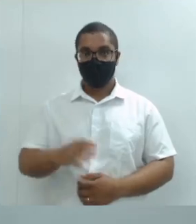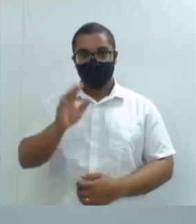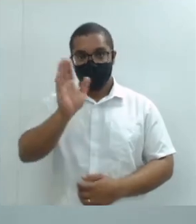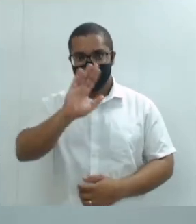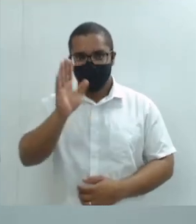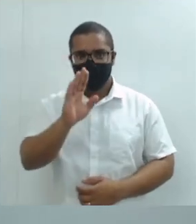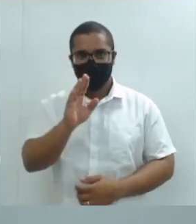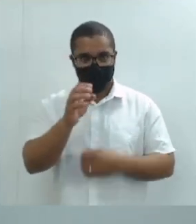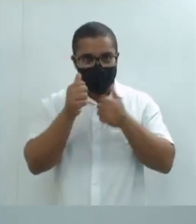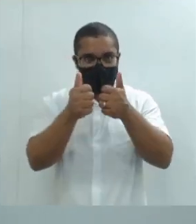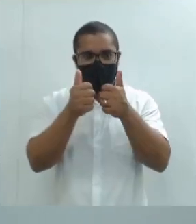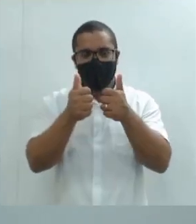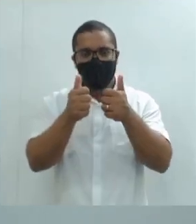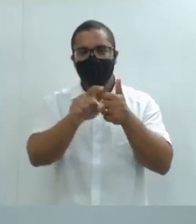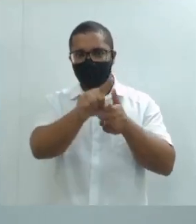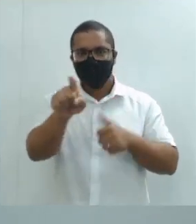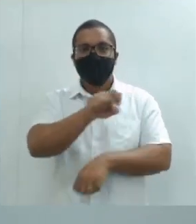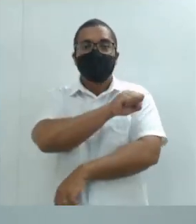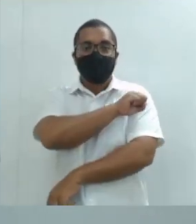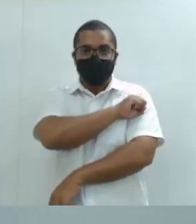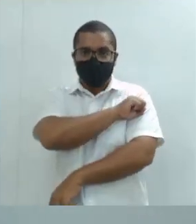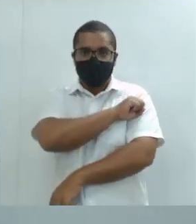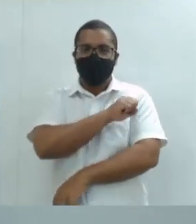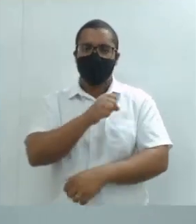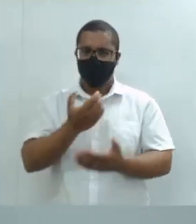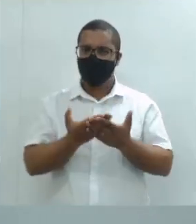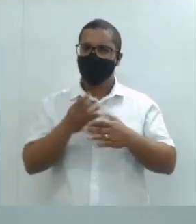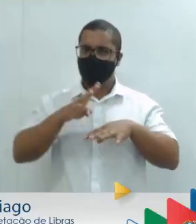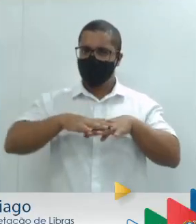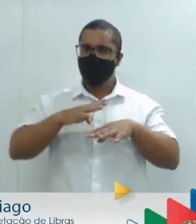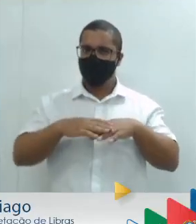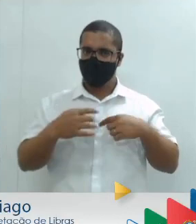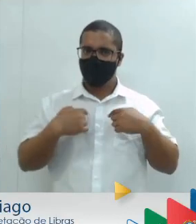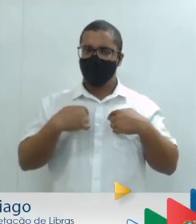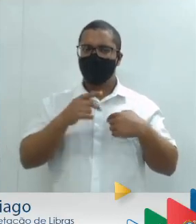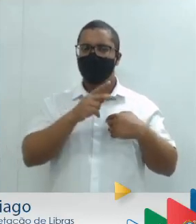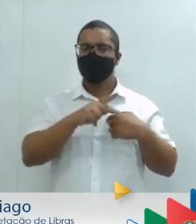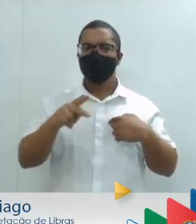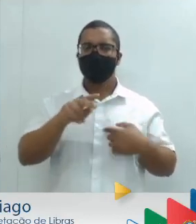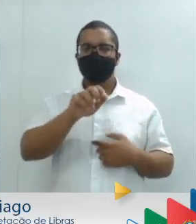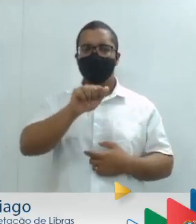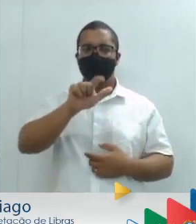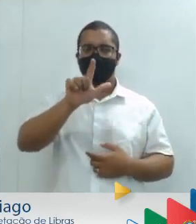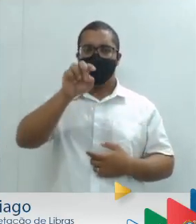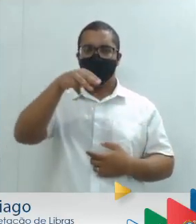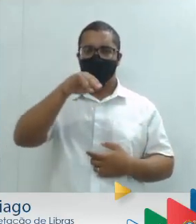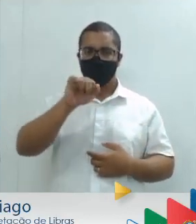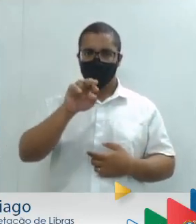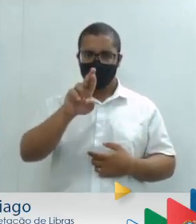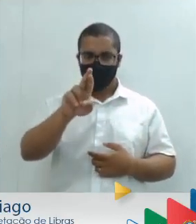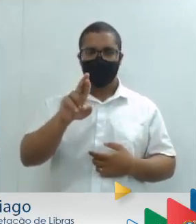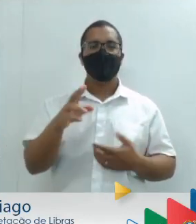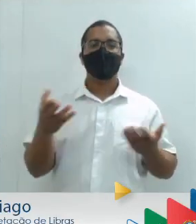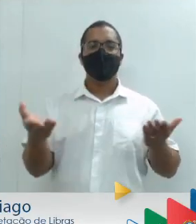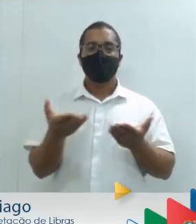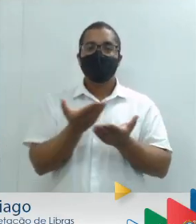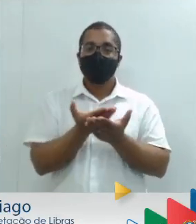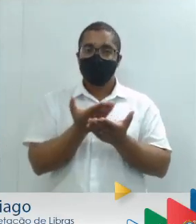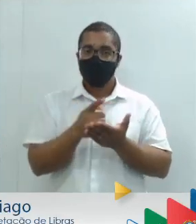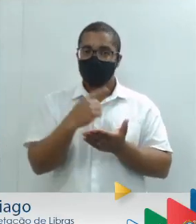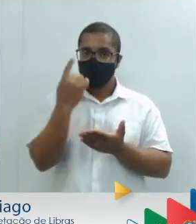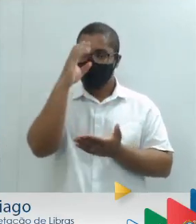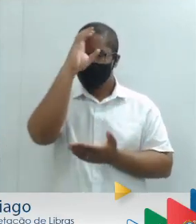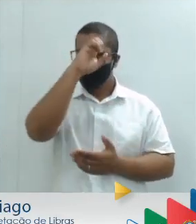Olá, tudo bom? Pessoal do oitavo ano, aula de matemática comigo hoje. Eu sou o professor Almir Serpa e nossa aula vai falar um